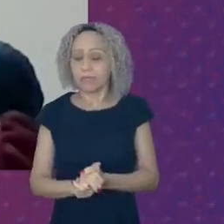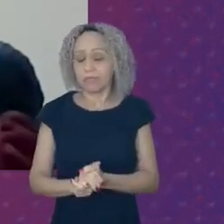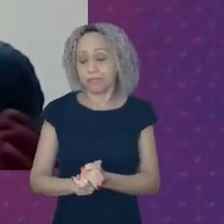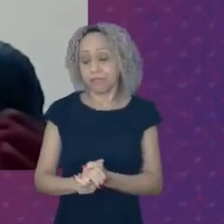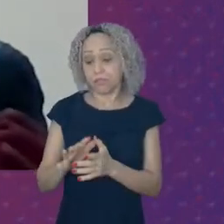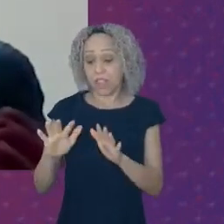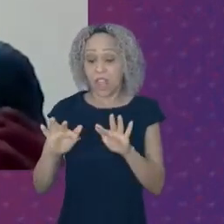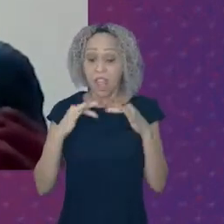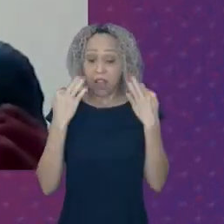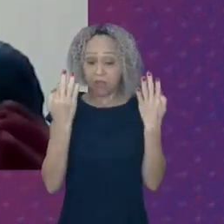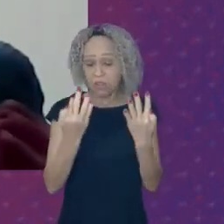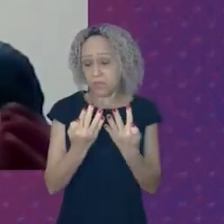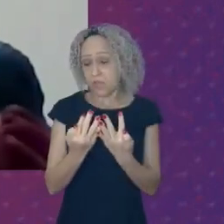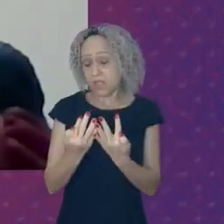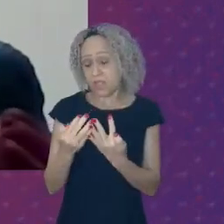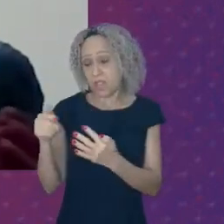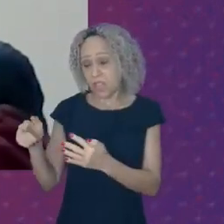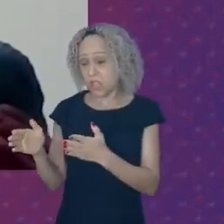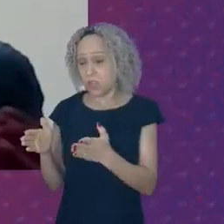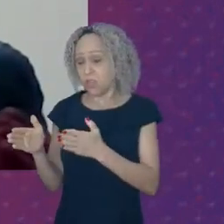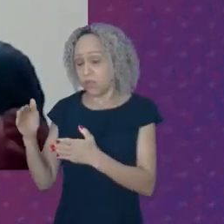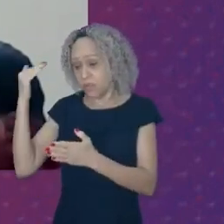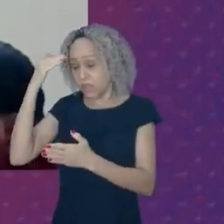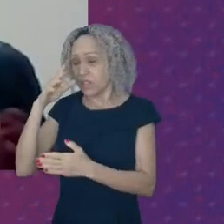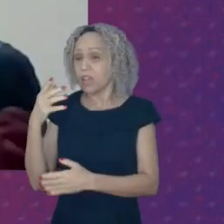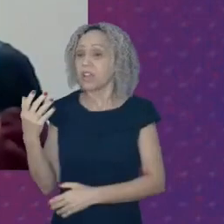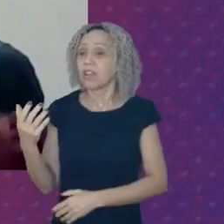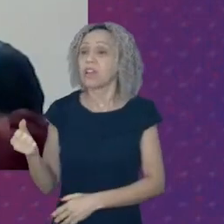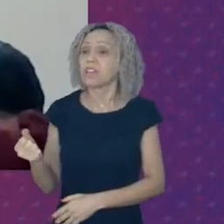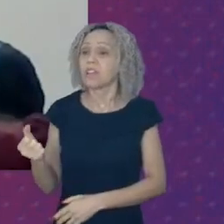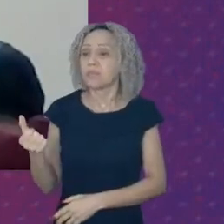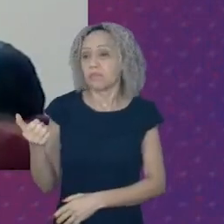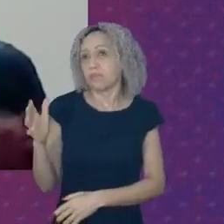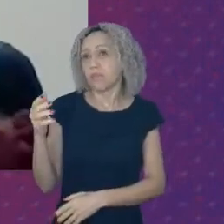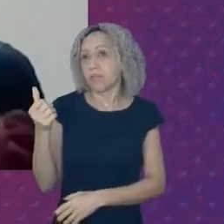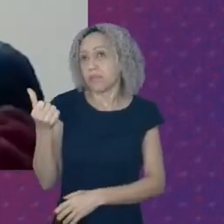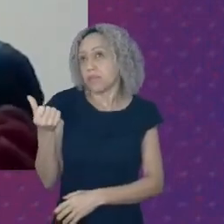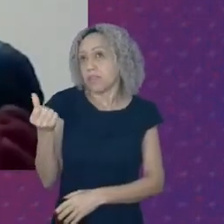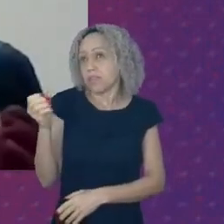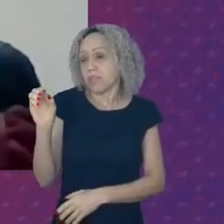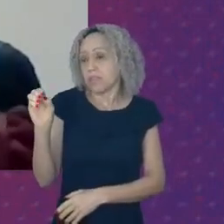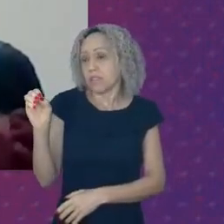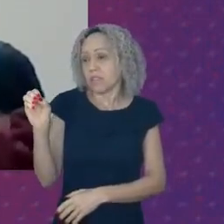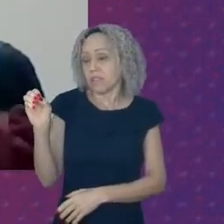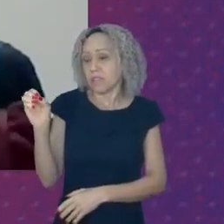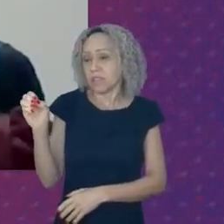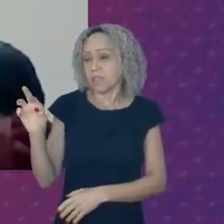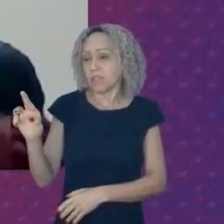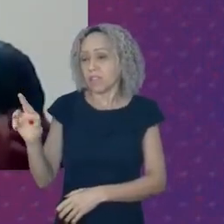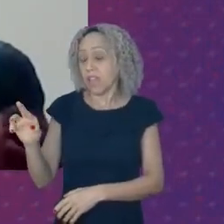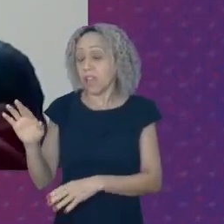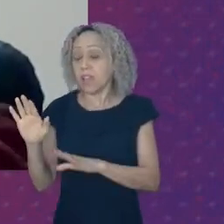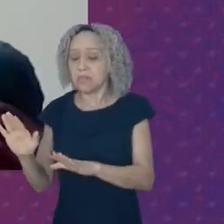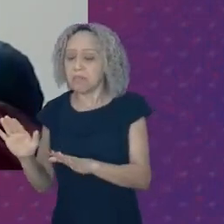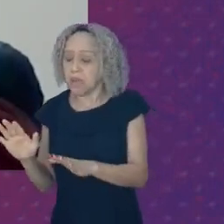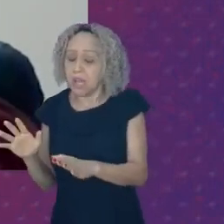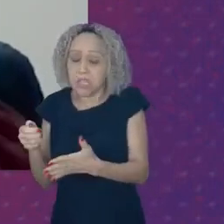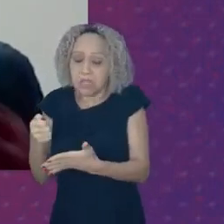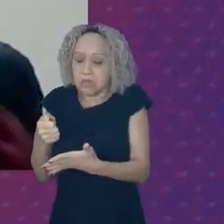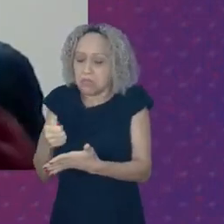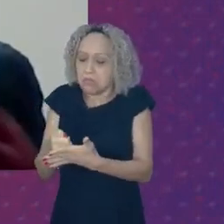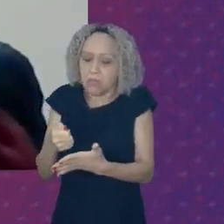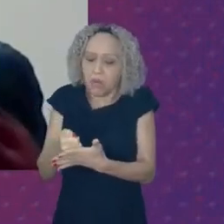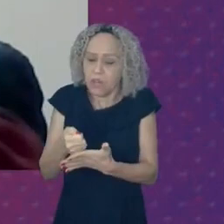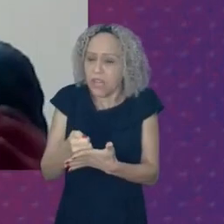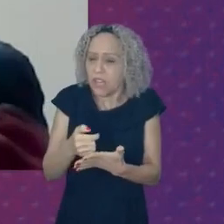da composição familiar, e sem haver a obrigatoriedade de cumprimento de nenhuma condicionalidade para estar no programa. O